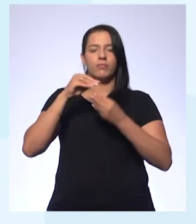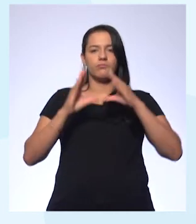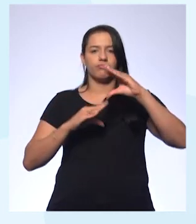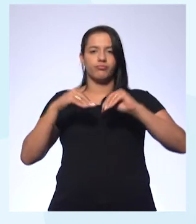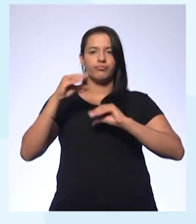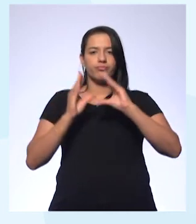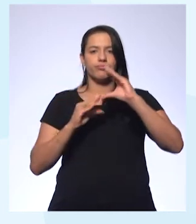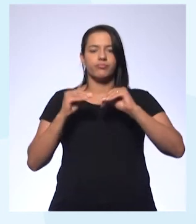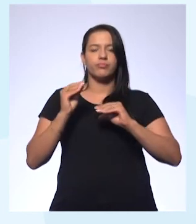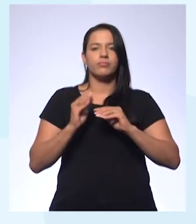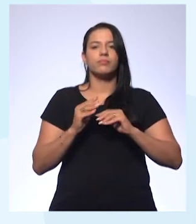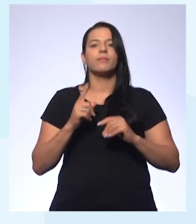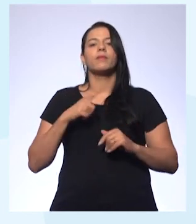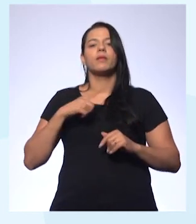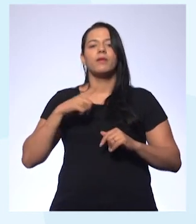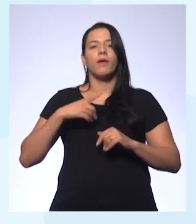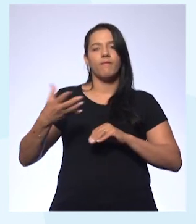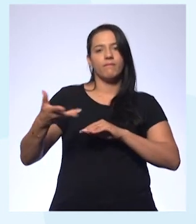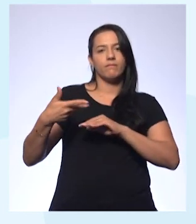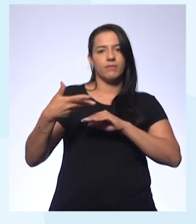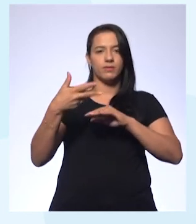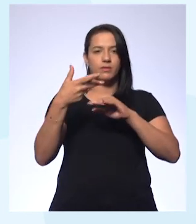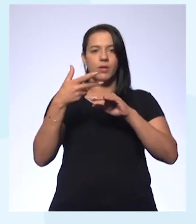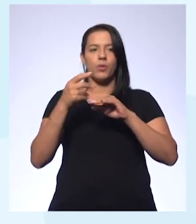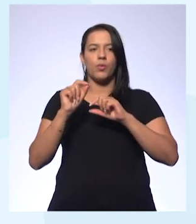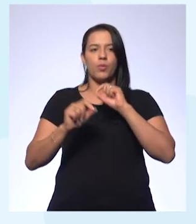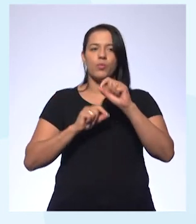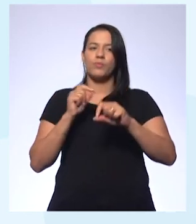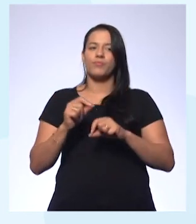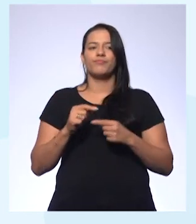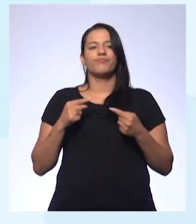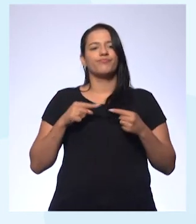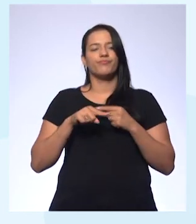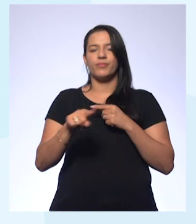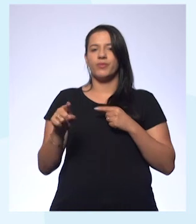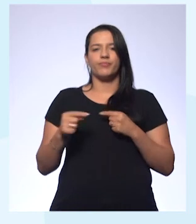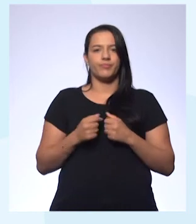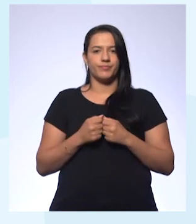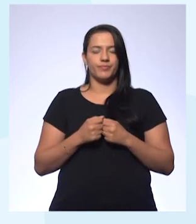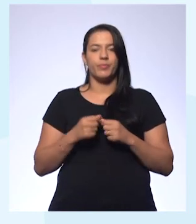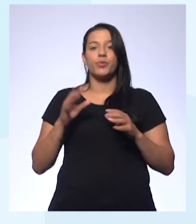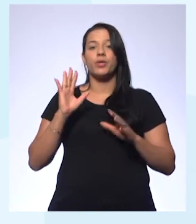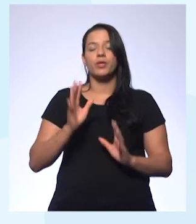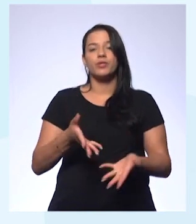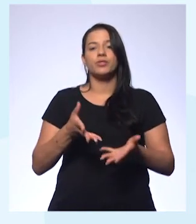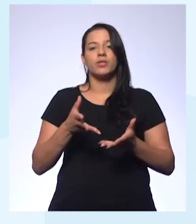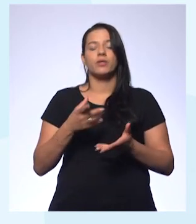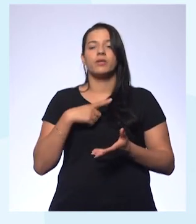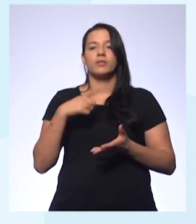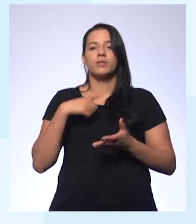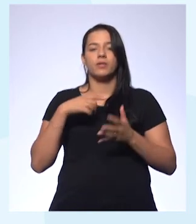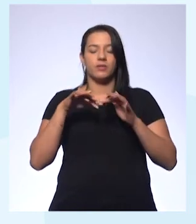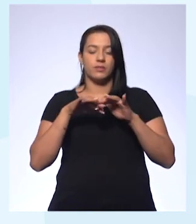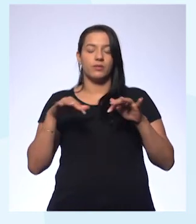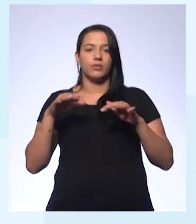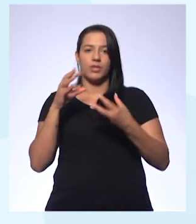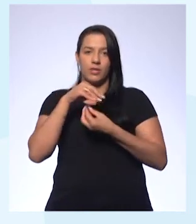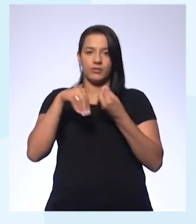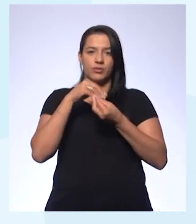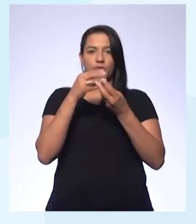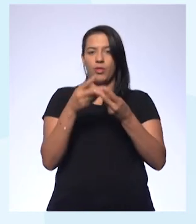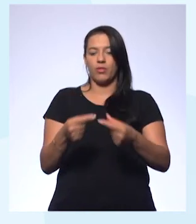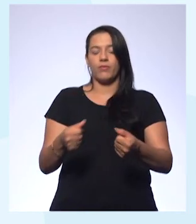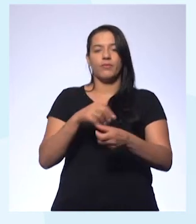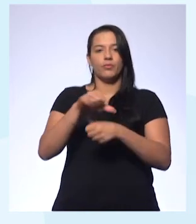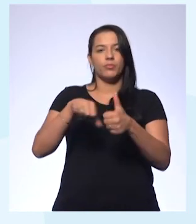aqui. Velocidade de sedimentação não vai sedimentar, porque se o sal está separado, desculpa, está dissolvido